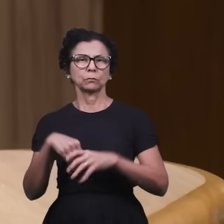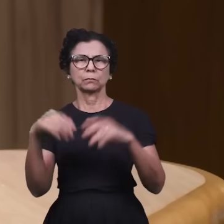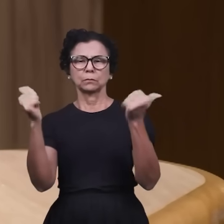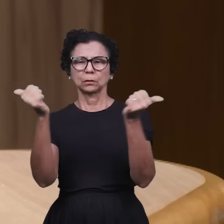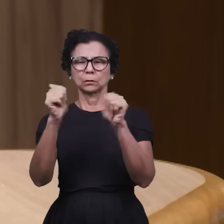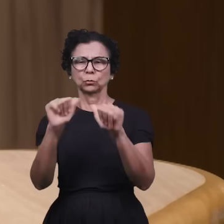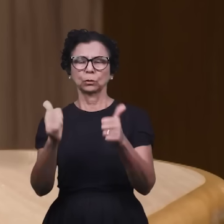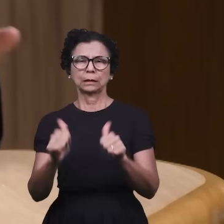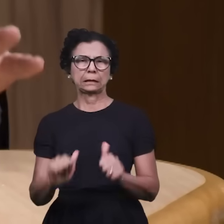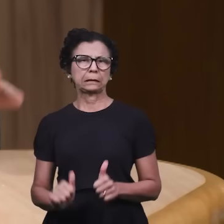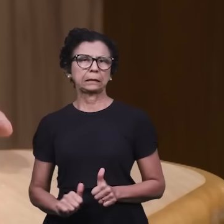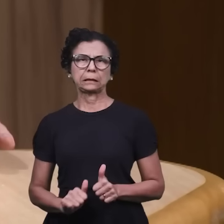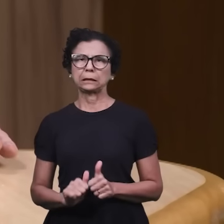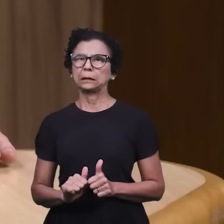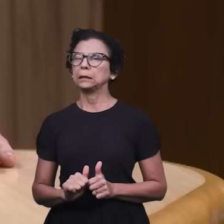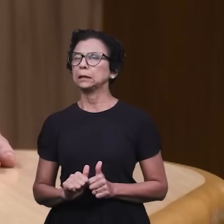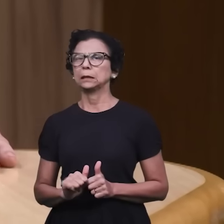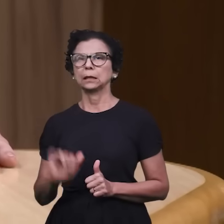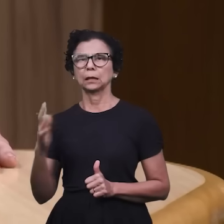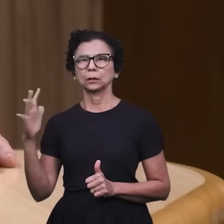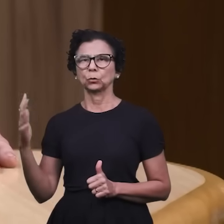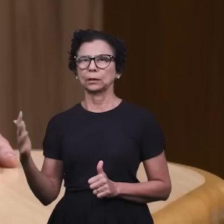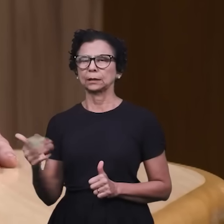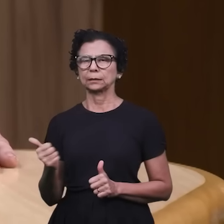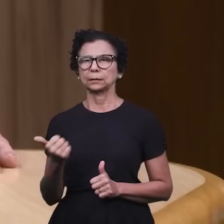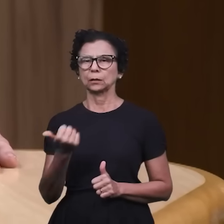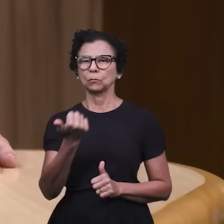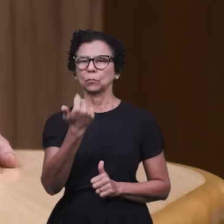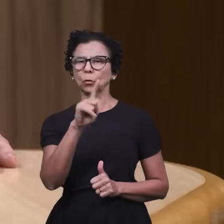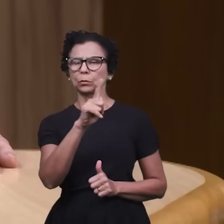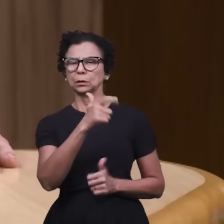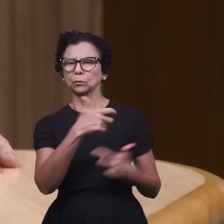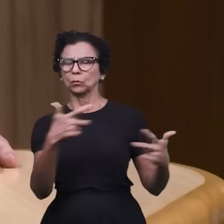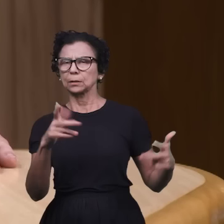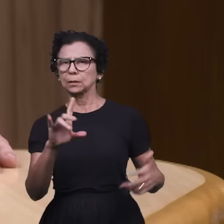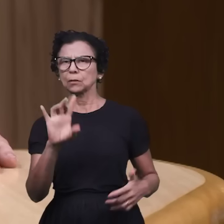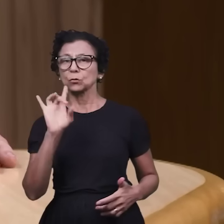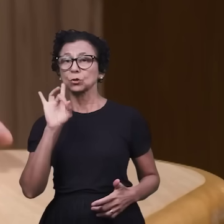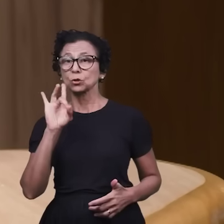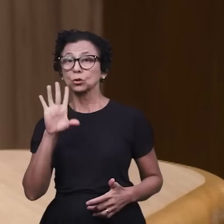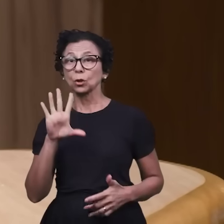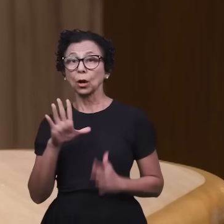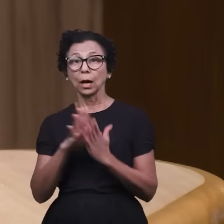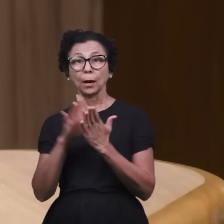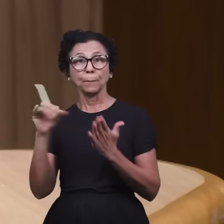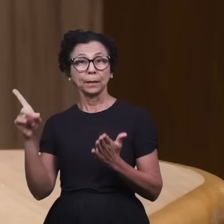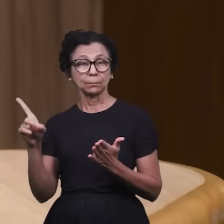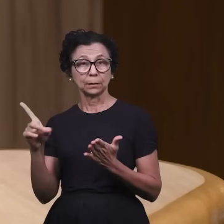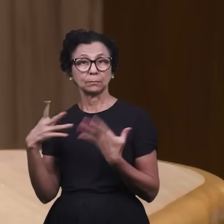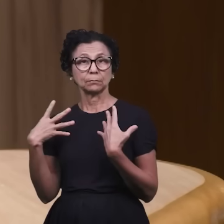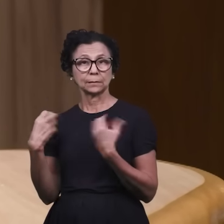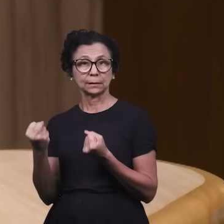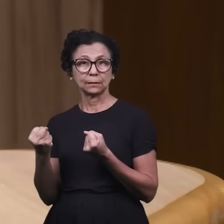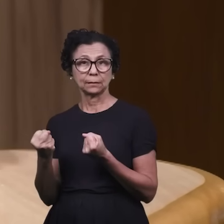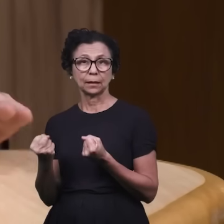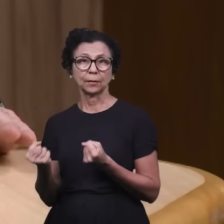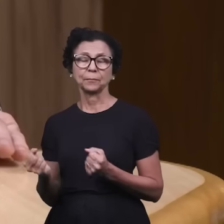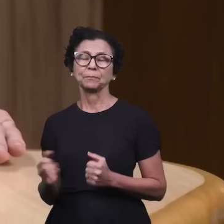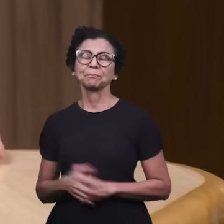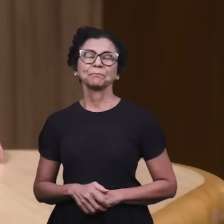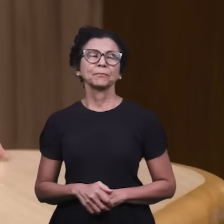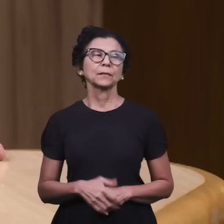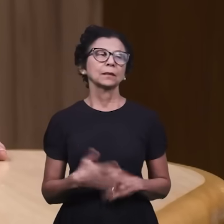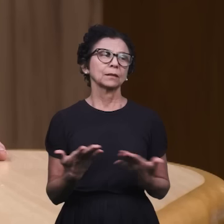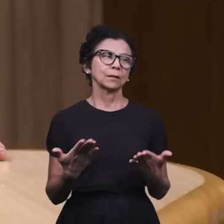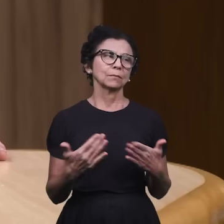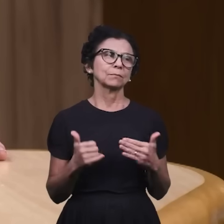santos, não vai ter adoração a outra coisa e vamos aceitar só a Bíblia. Então a minha introdução, por enquanto,